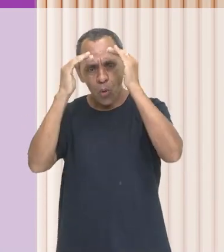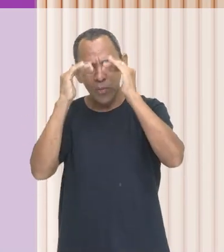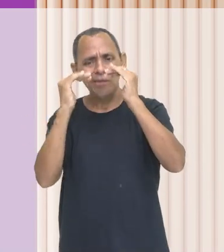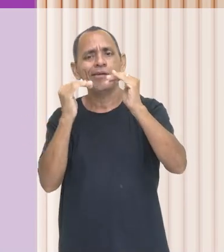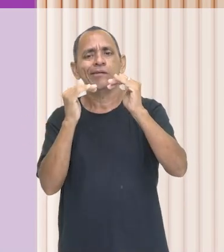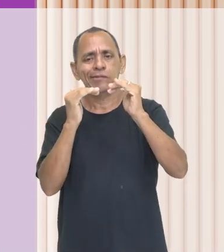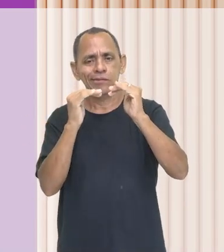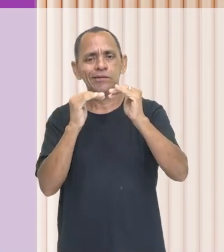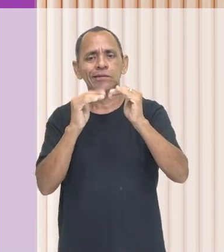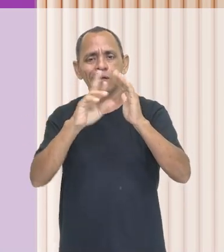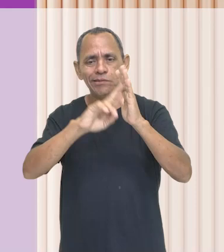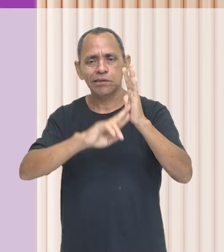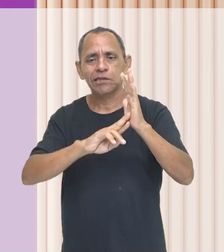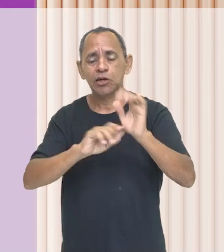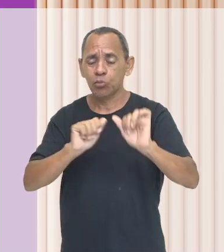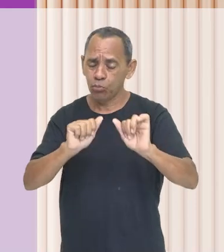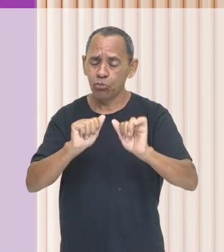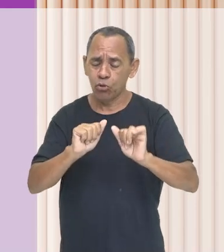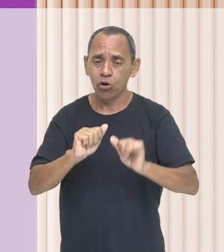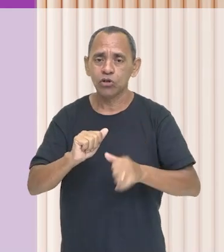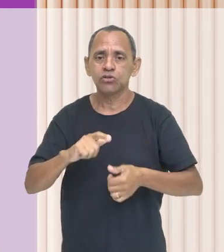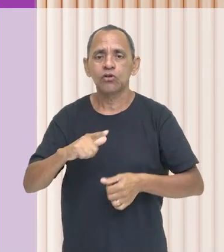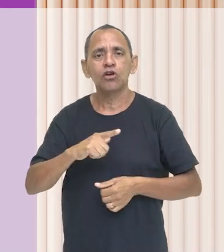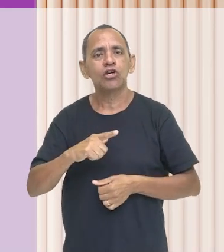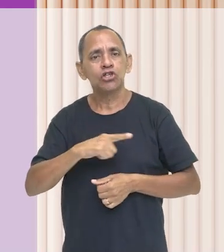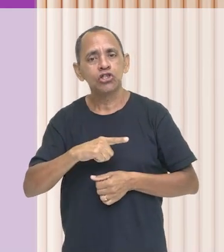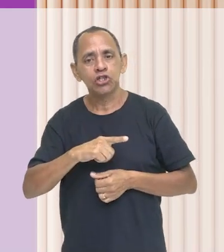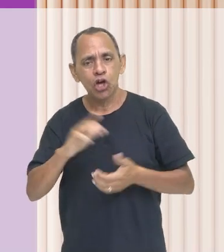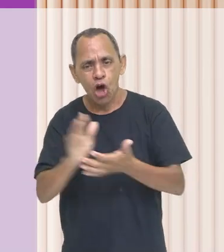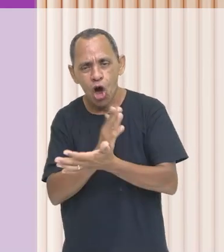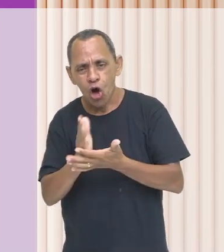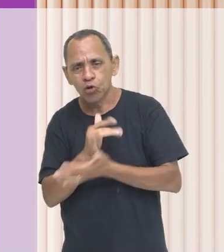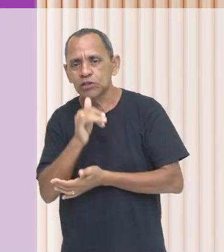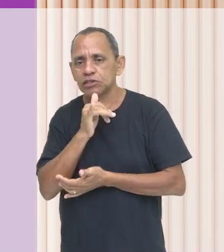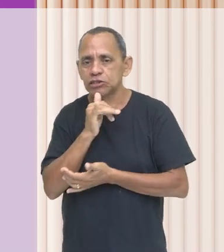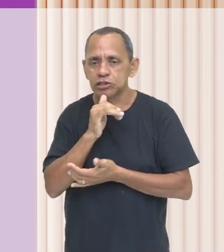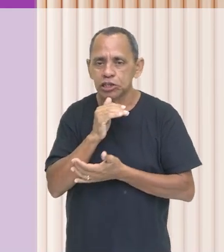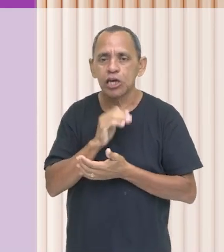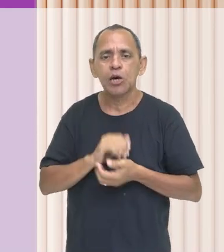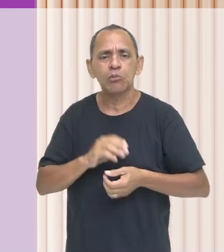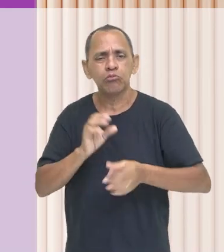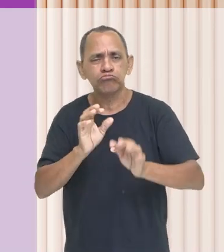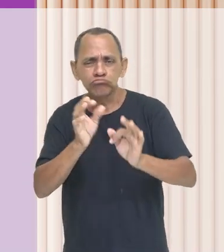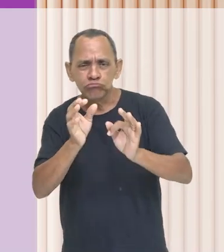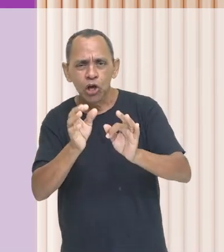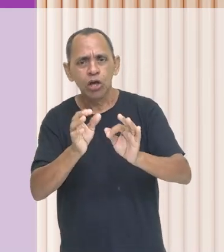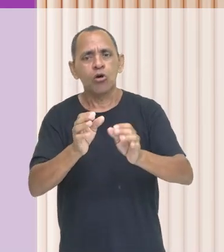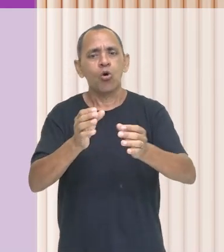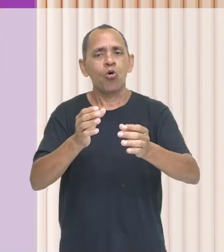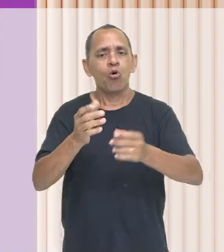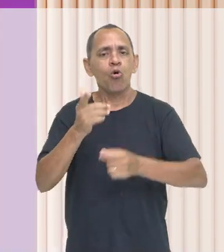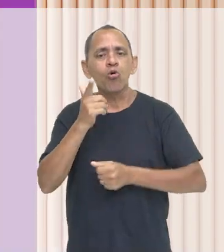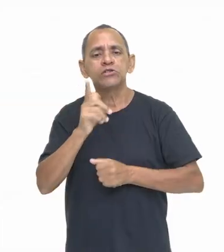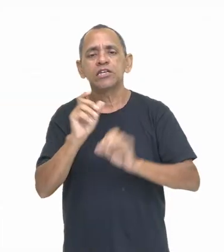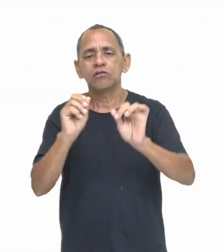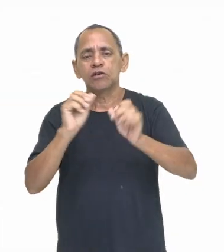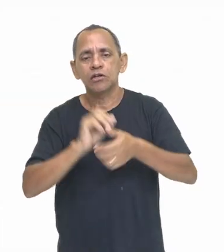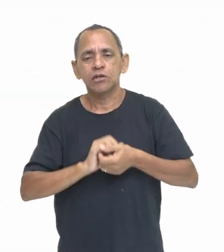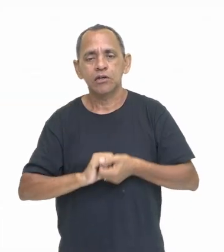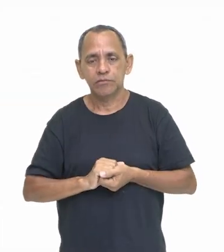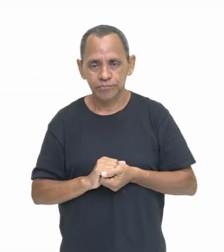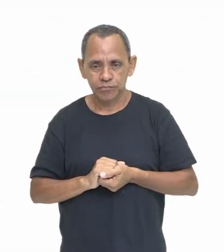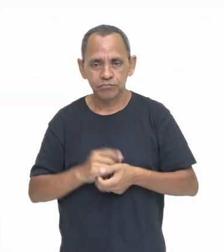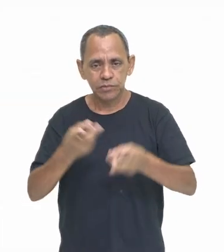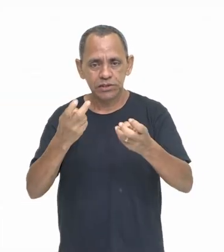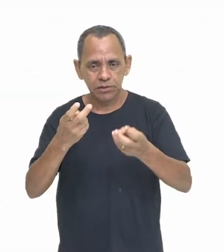a gente já pode ver alguns exemplos para classificar de função ou de não função, tá bom? Vamos seguir em frente, porque nós temos